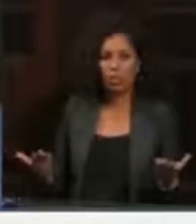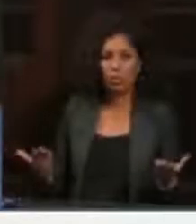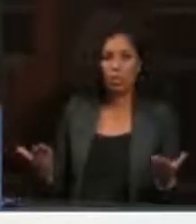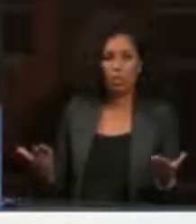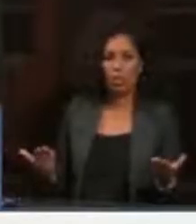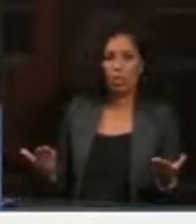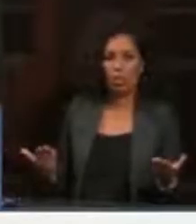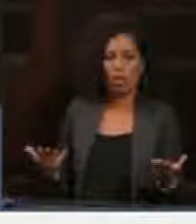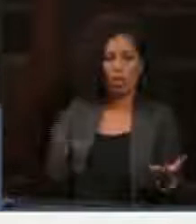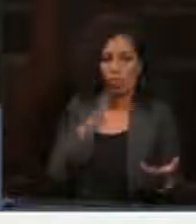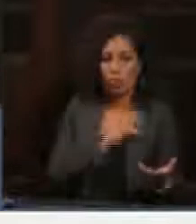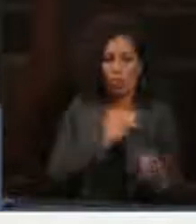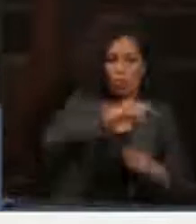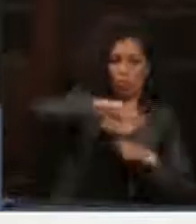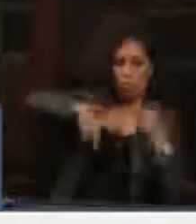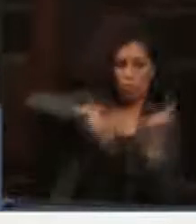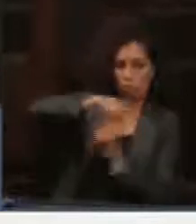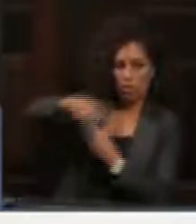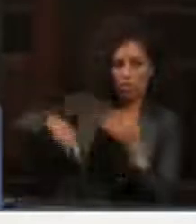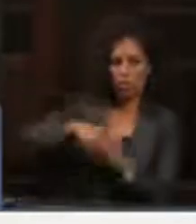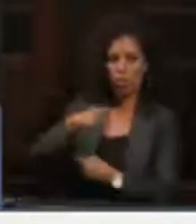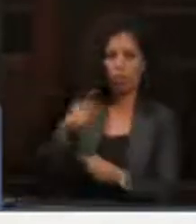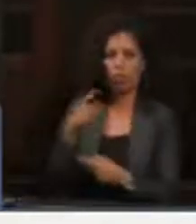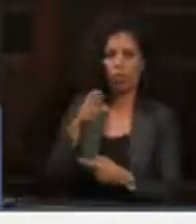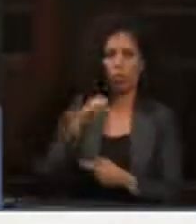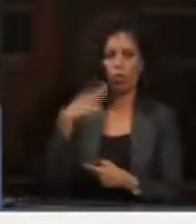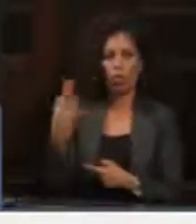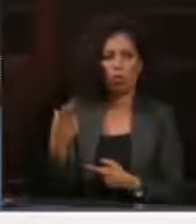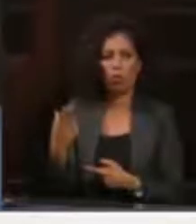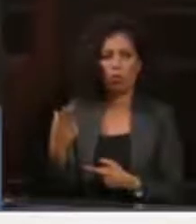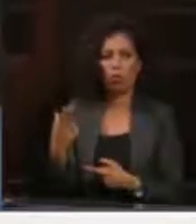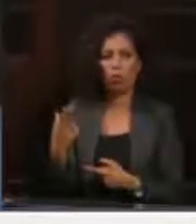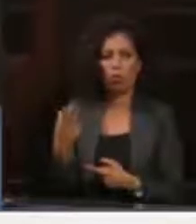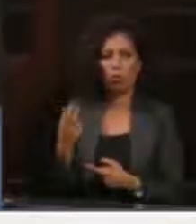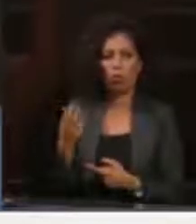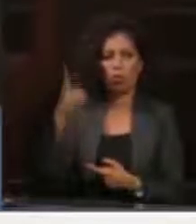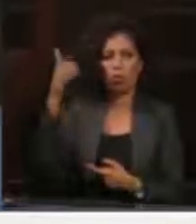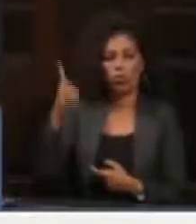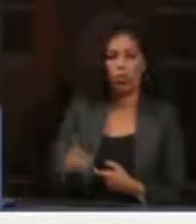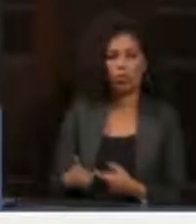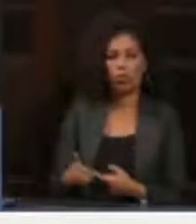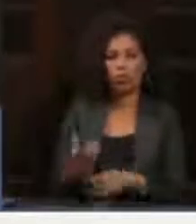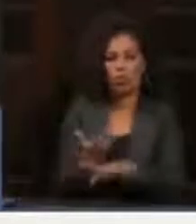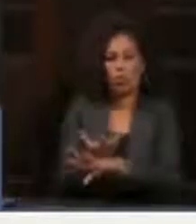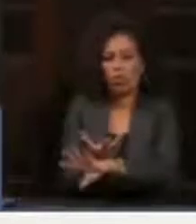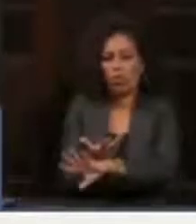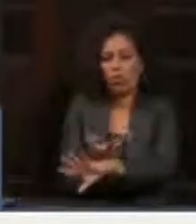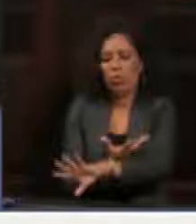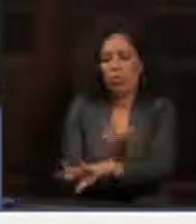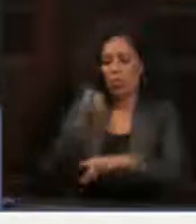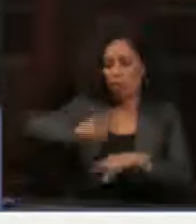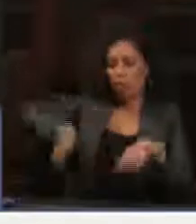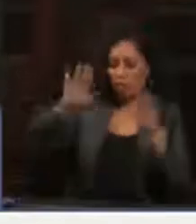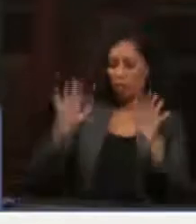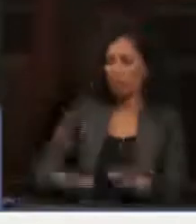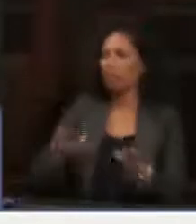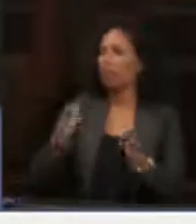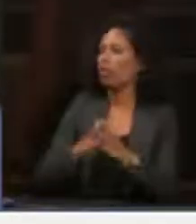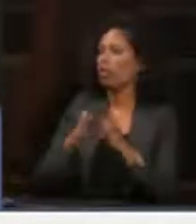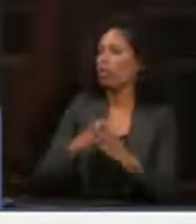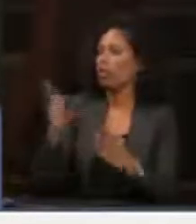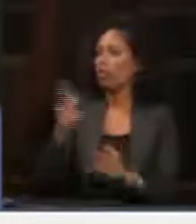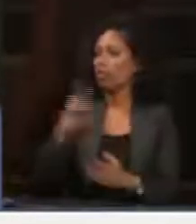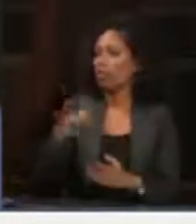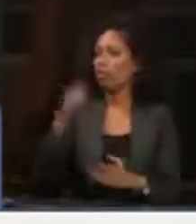gente perder a possibilidade de se emocionar, está errado. A gente não pode estar dentro dessa casa. A gente não pode